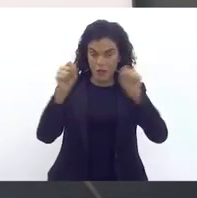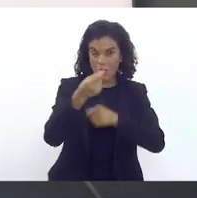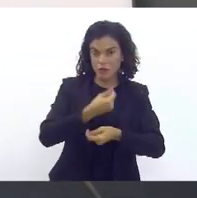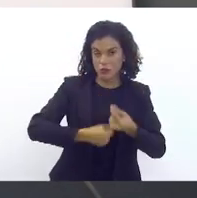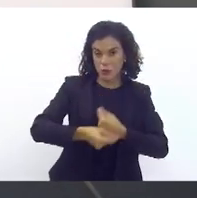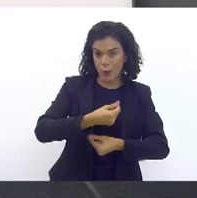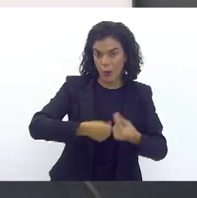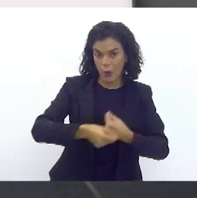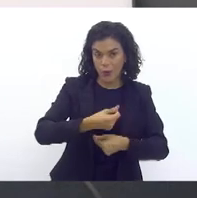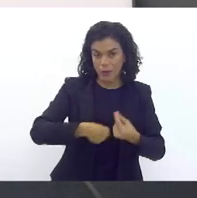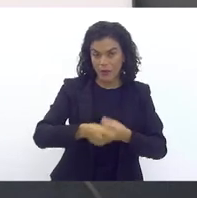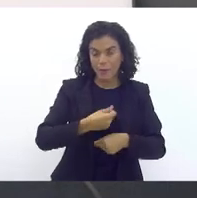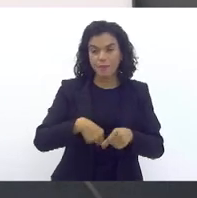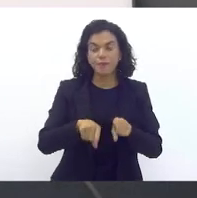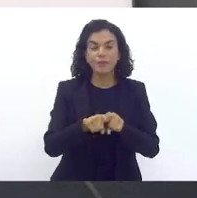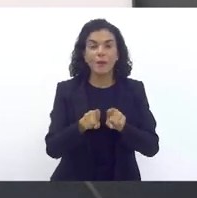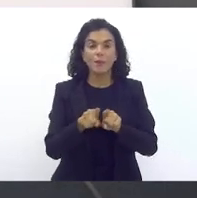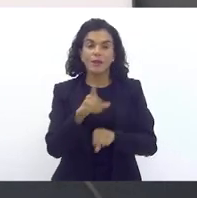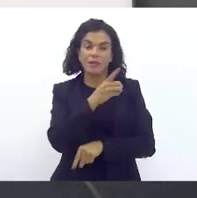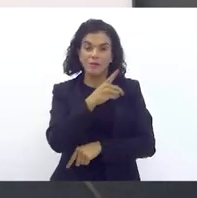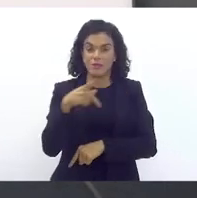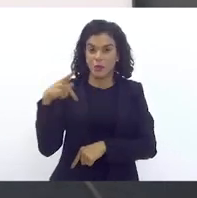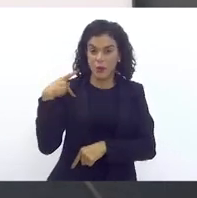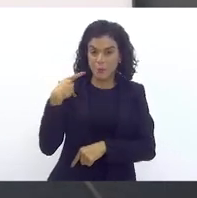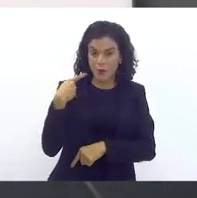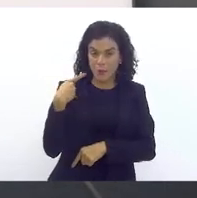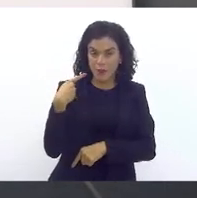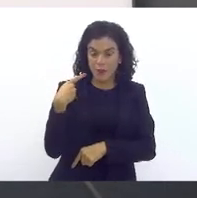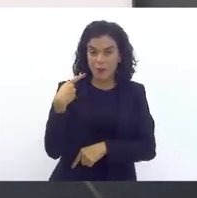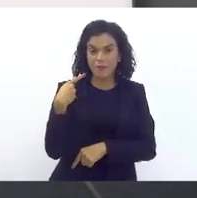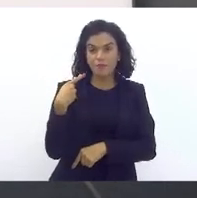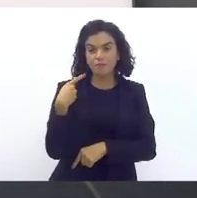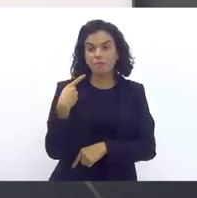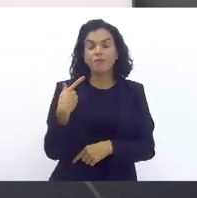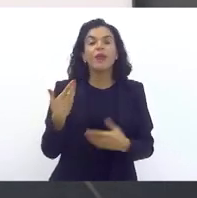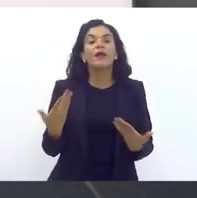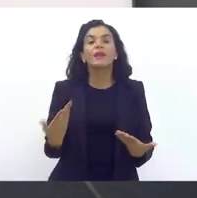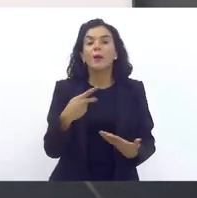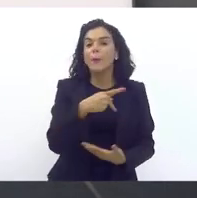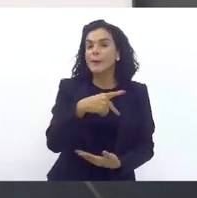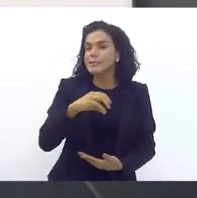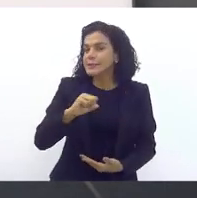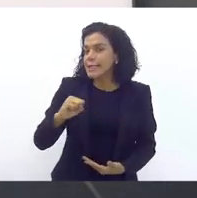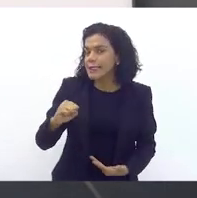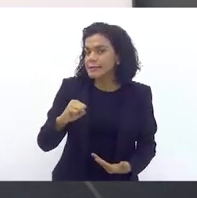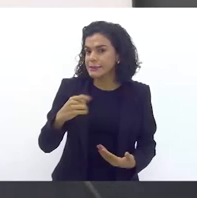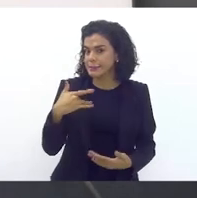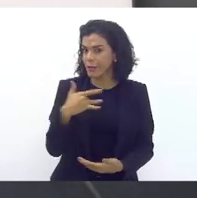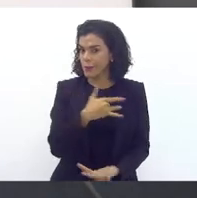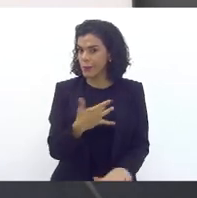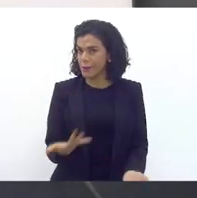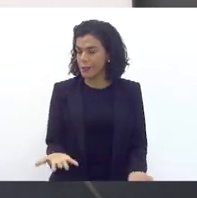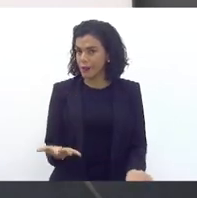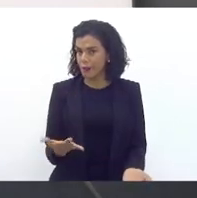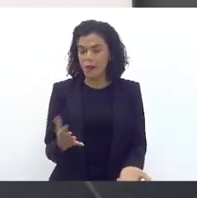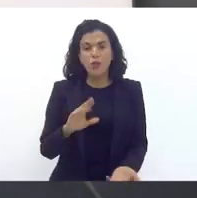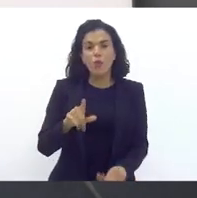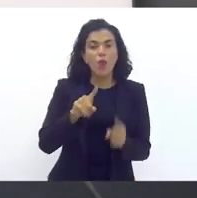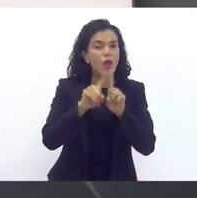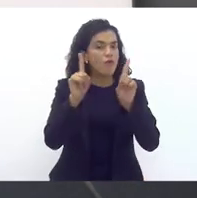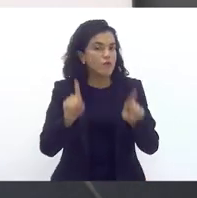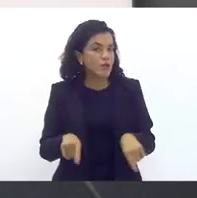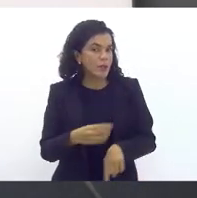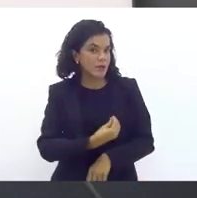para o PCCS da Defensoria Pública. Cadê o PCCS da Saúde? Não eram os trabalhadores que tinham que